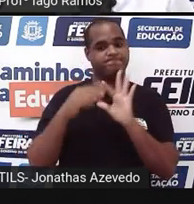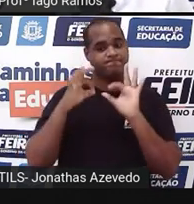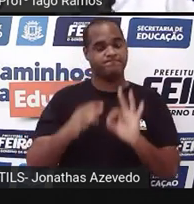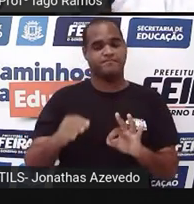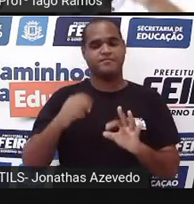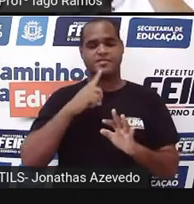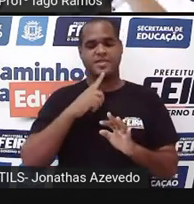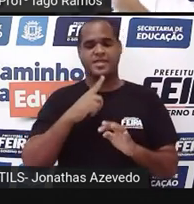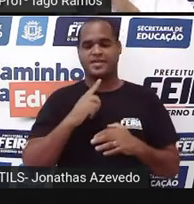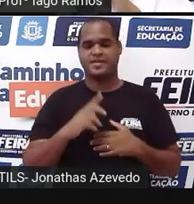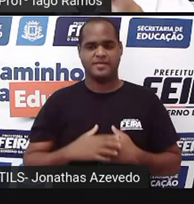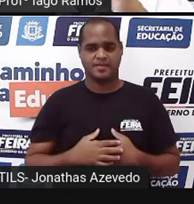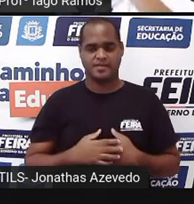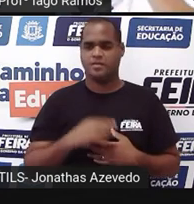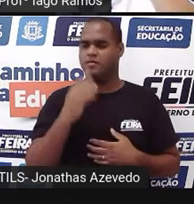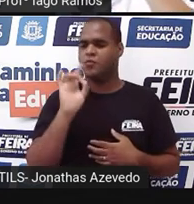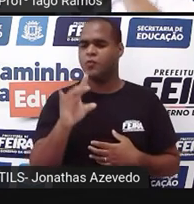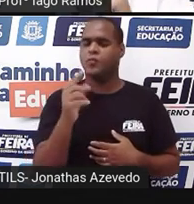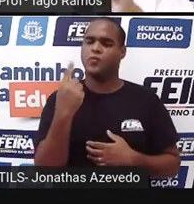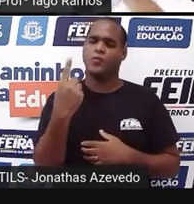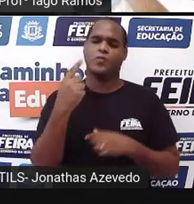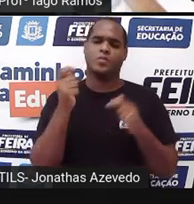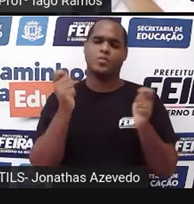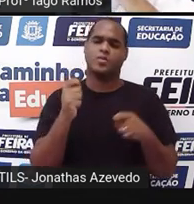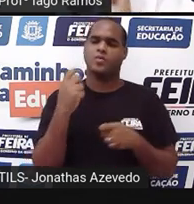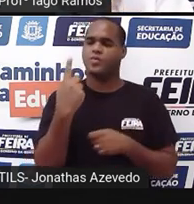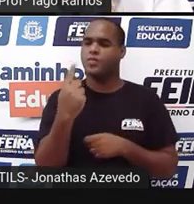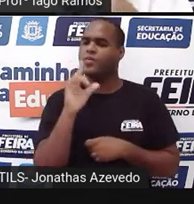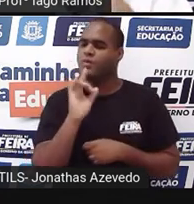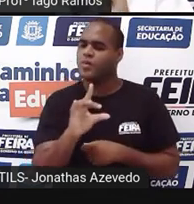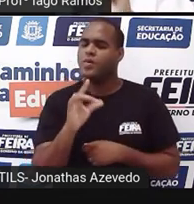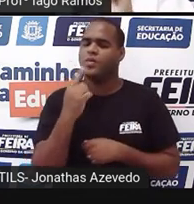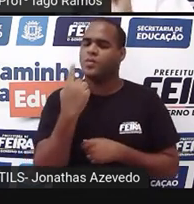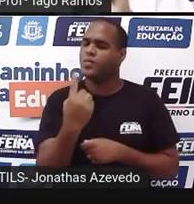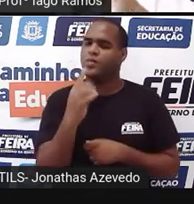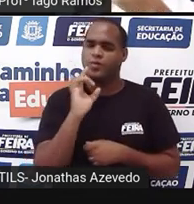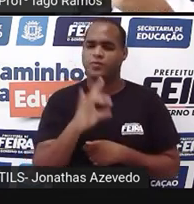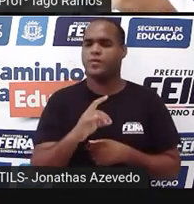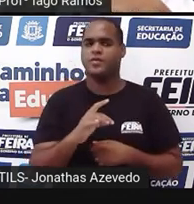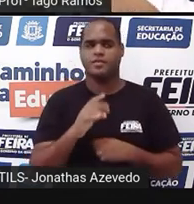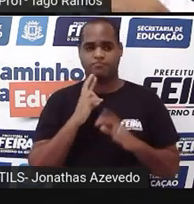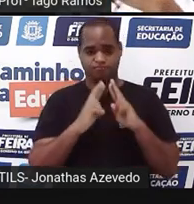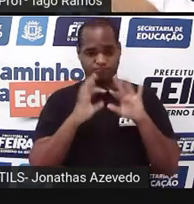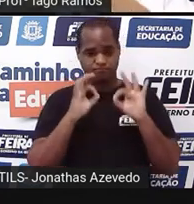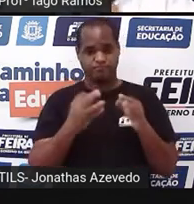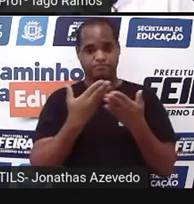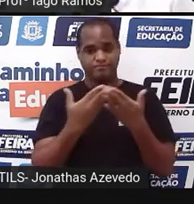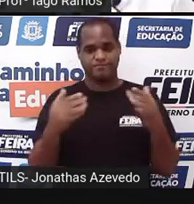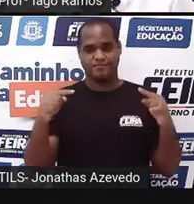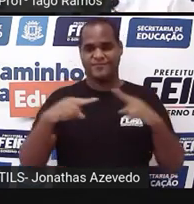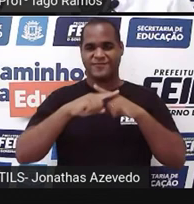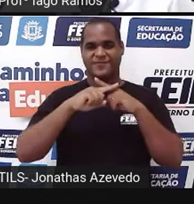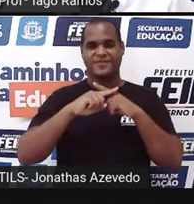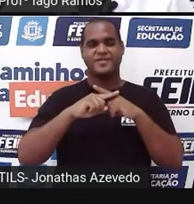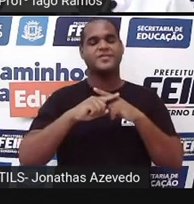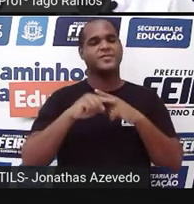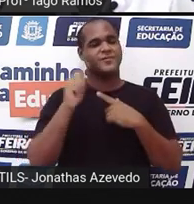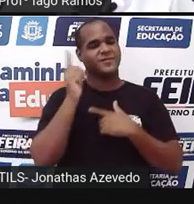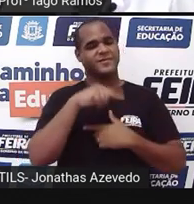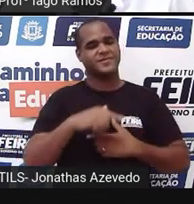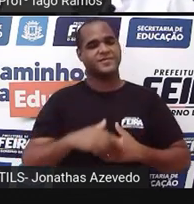sistema que é uma só e essa única solução é aonde as retas se cruzaram